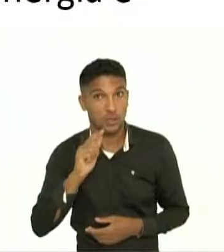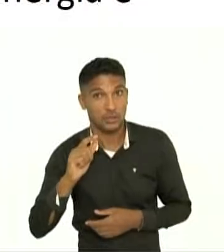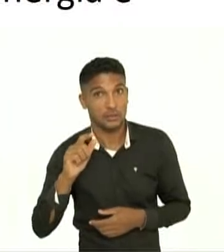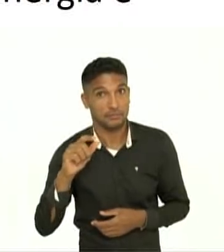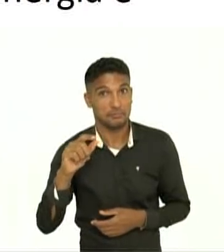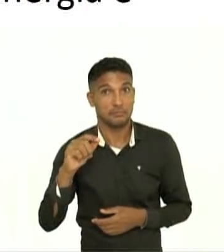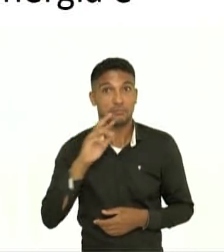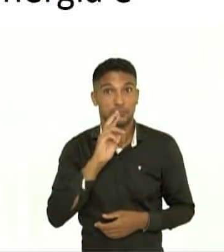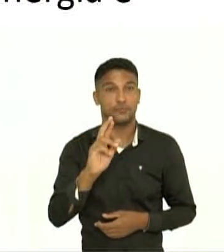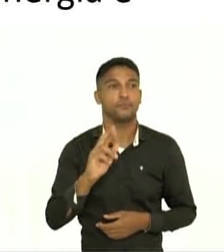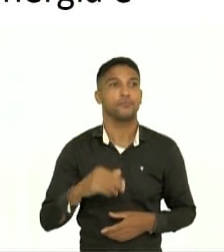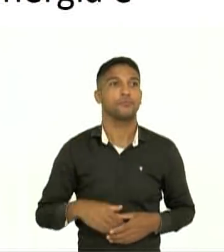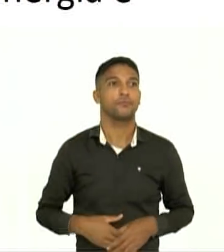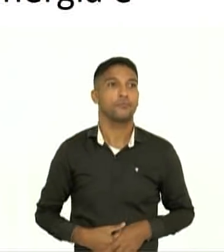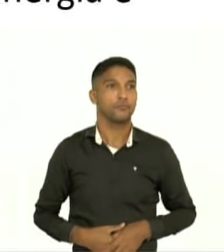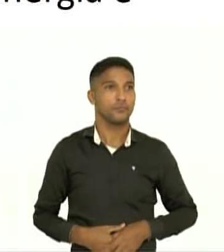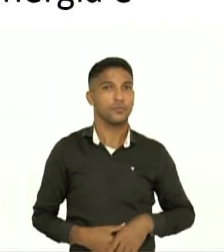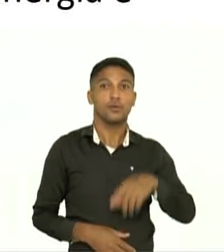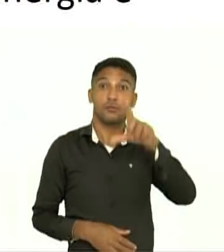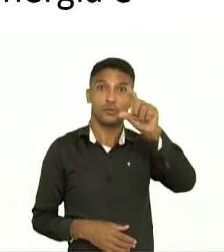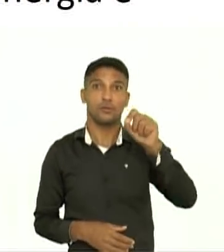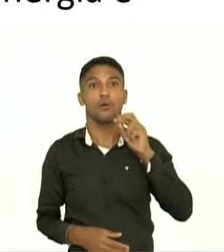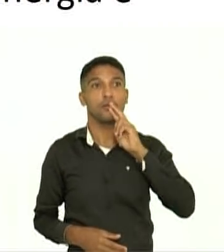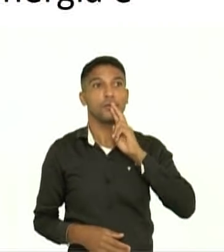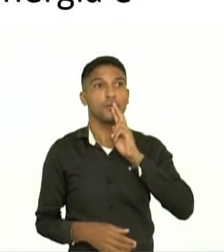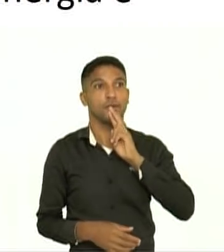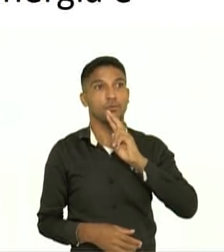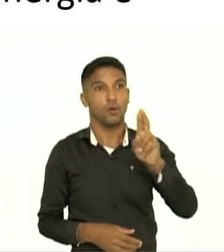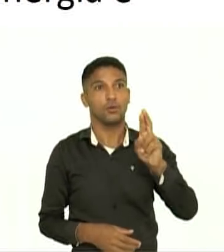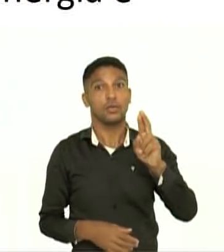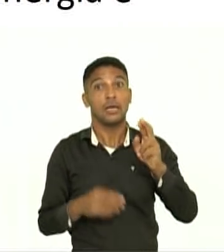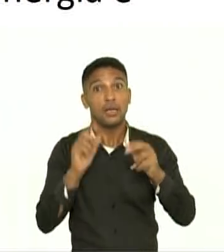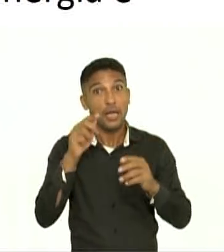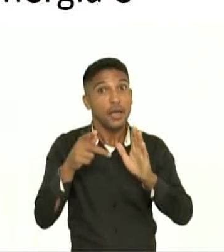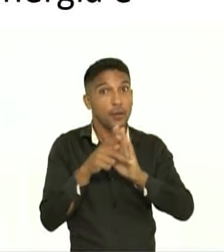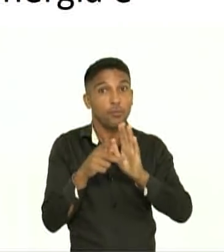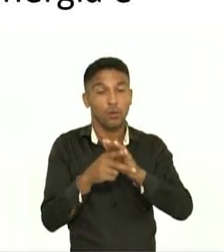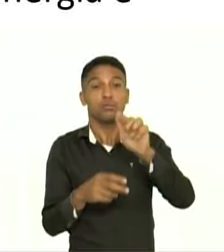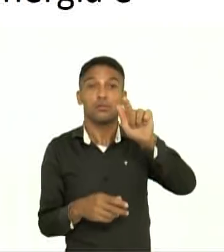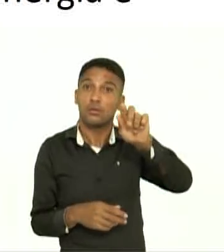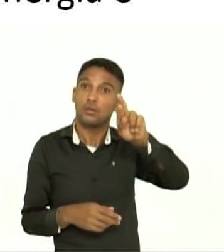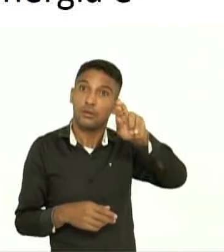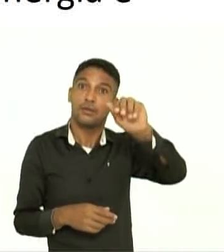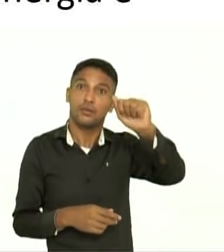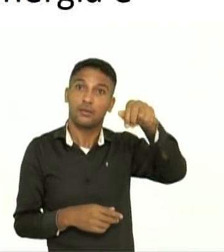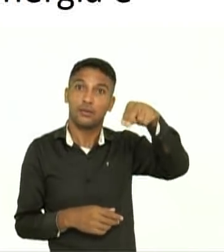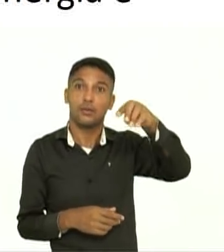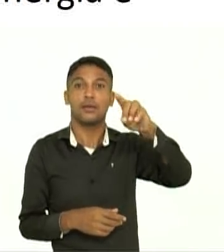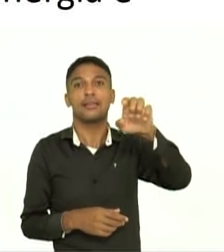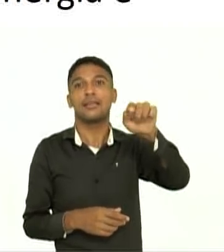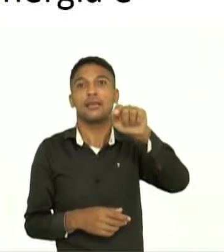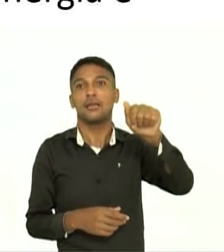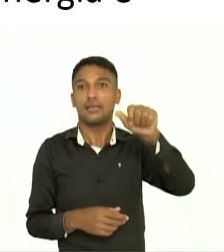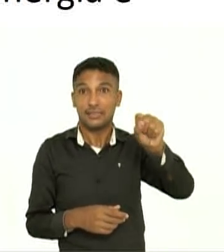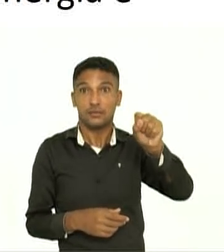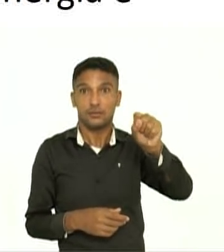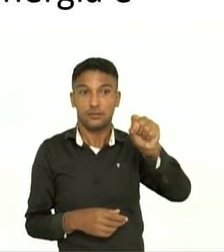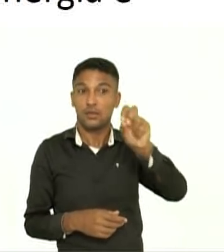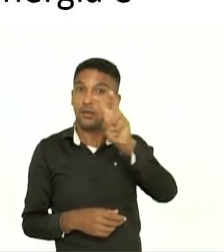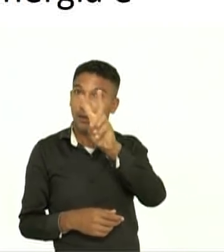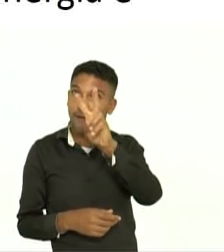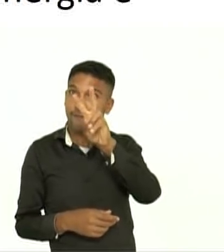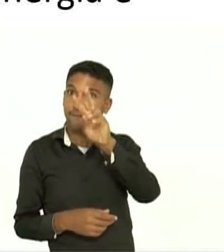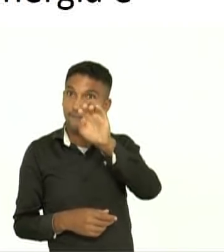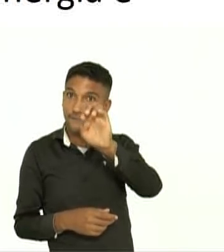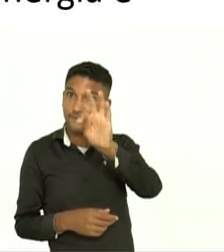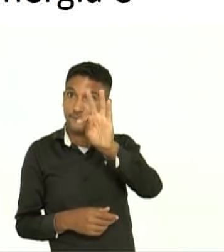seguinte. Assinale a alternativa que contém apenas grandezas vetoriais. Item A,